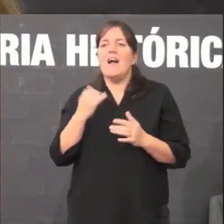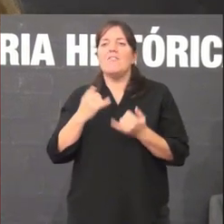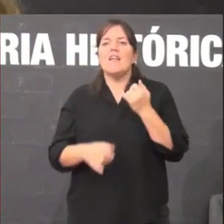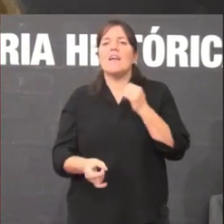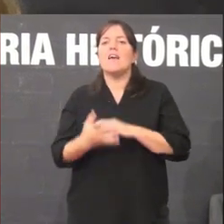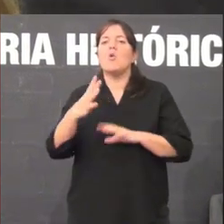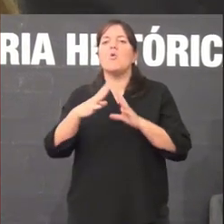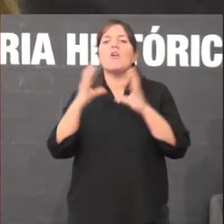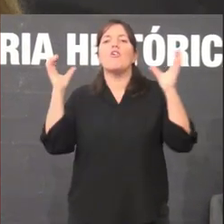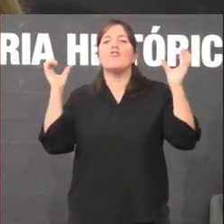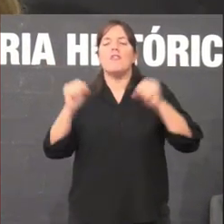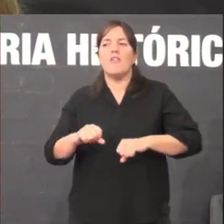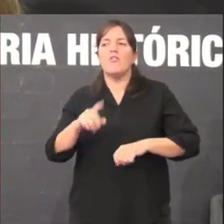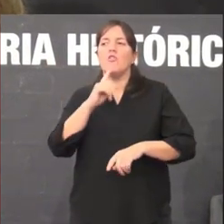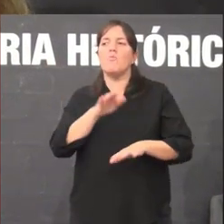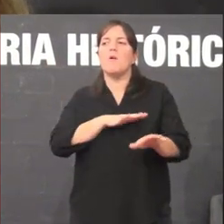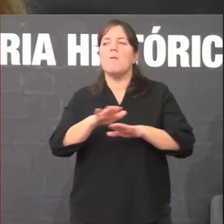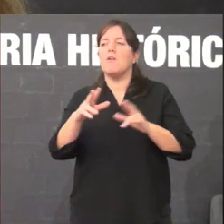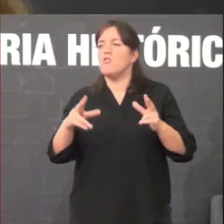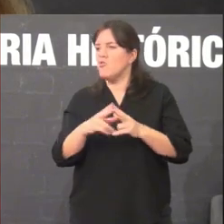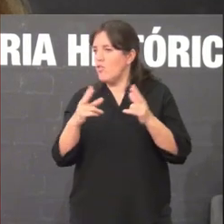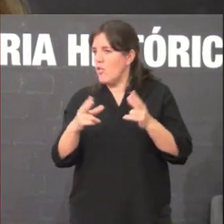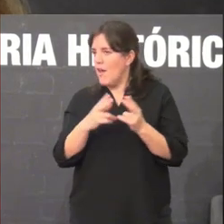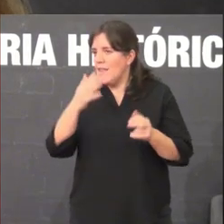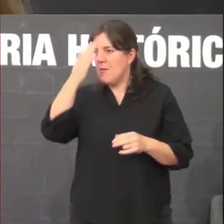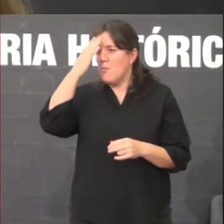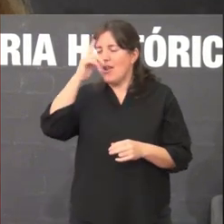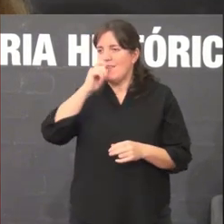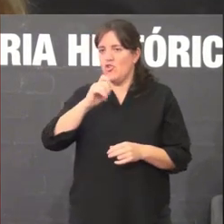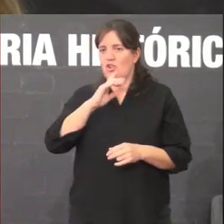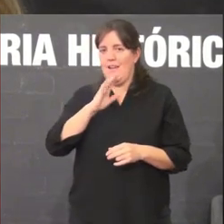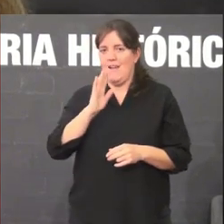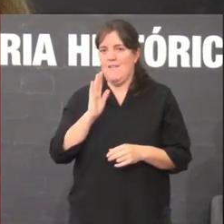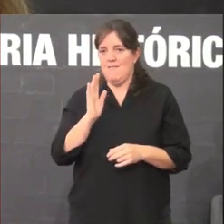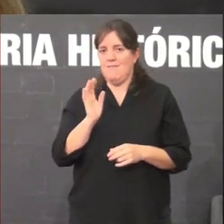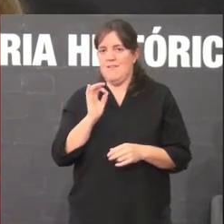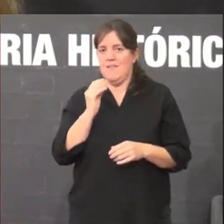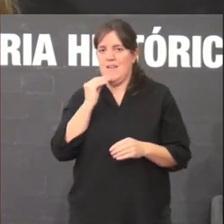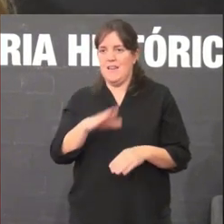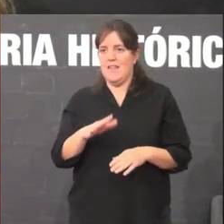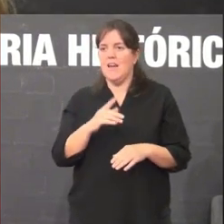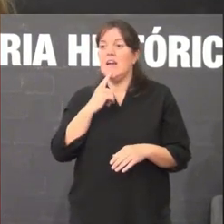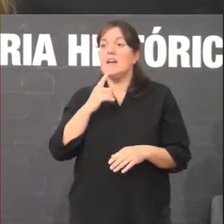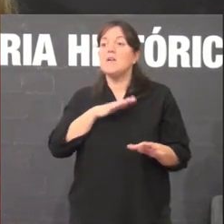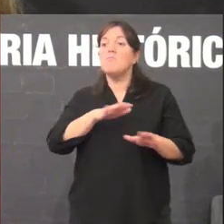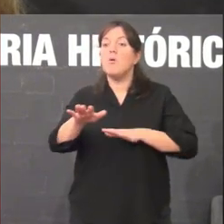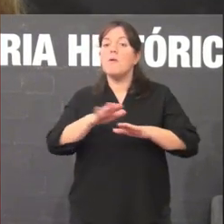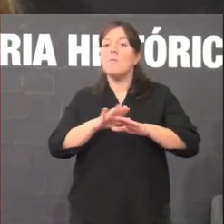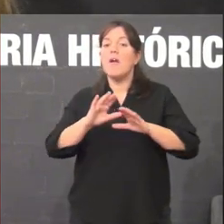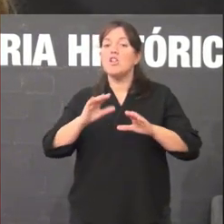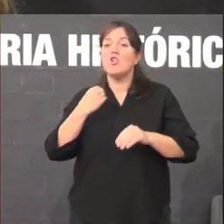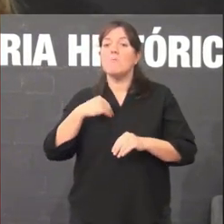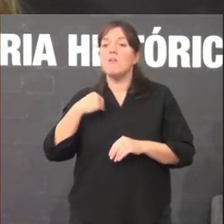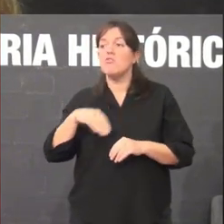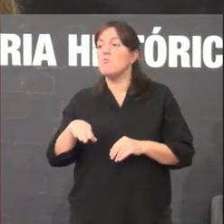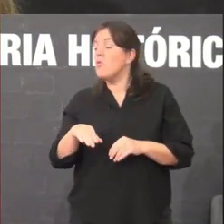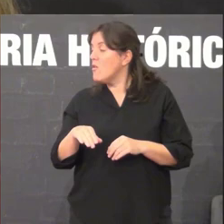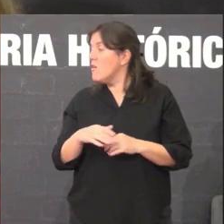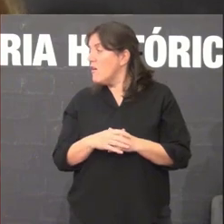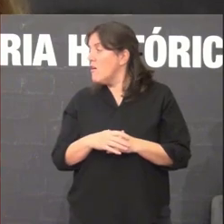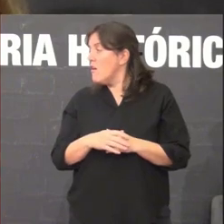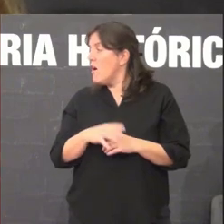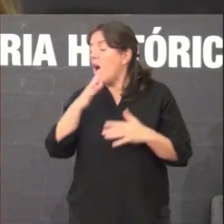movimento social de recuperação da memória histórica. Este movimento alicerçou-se em grande parte nas